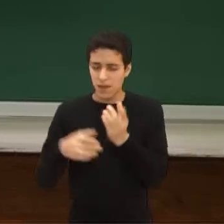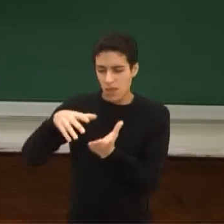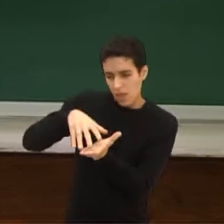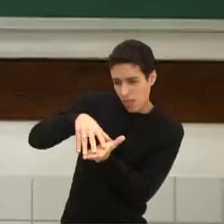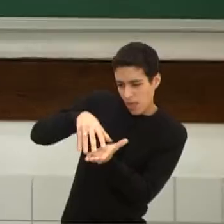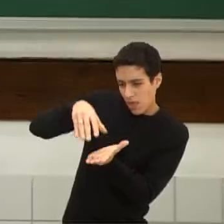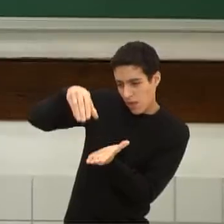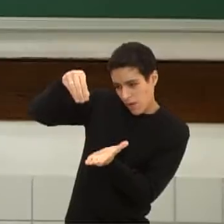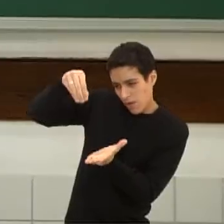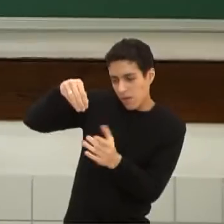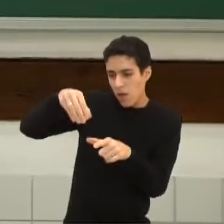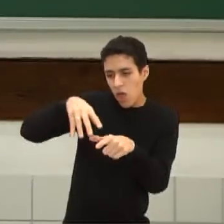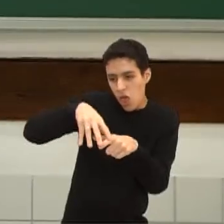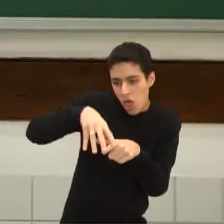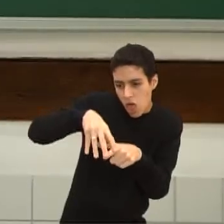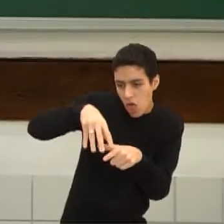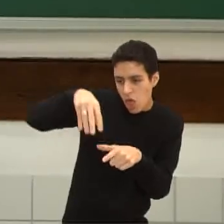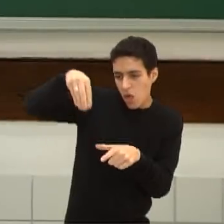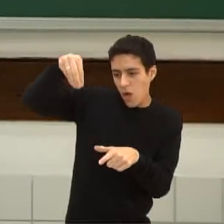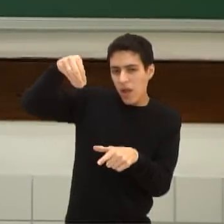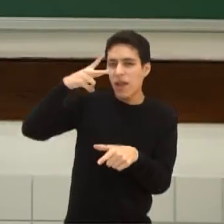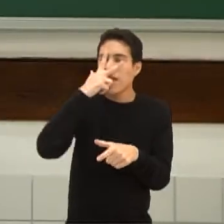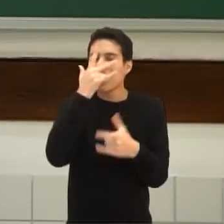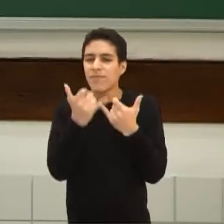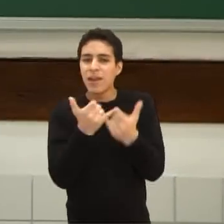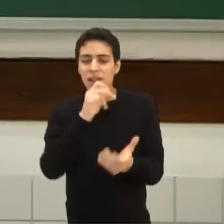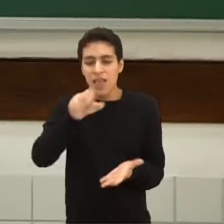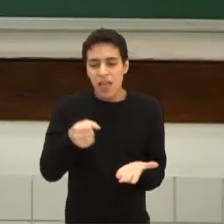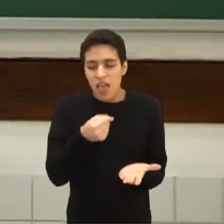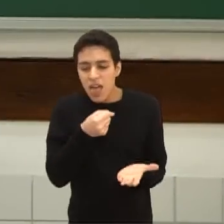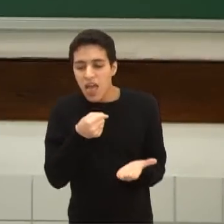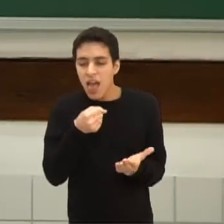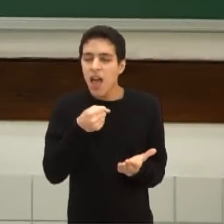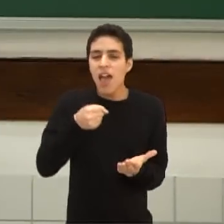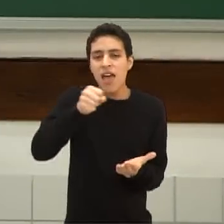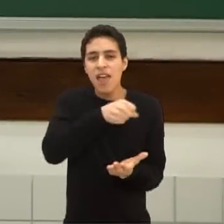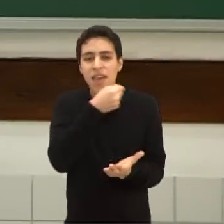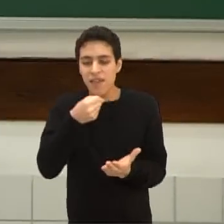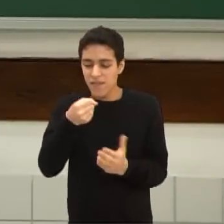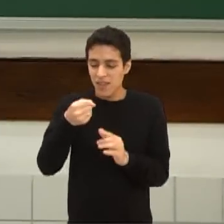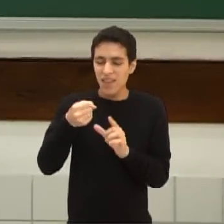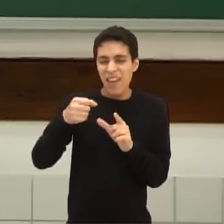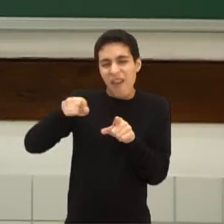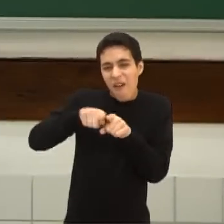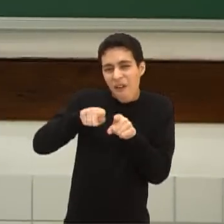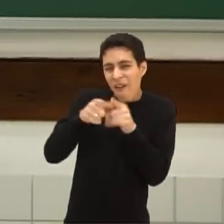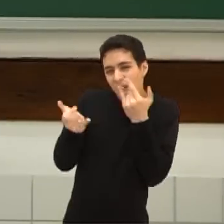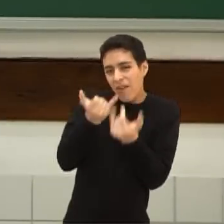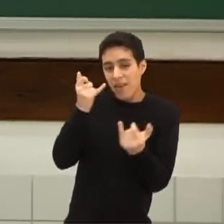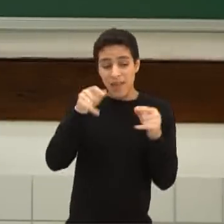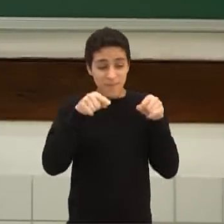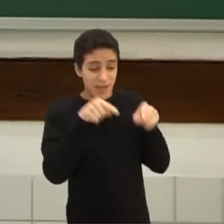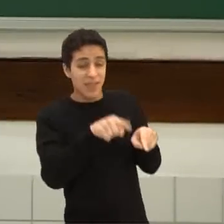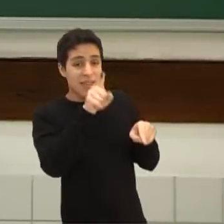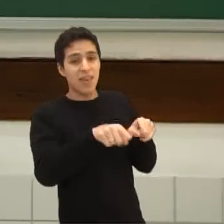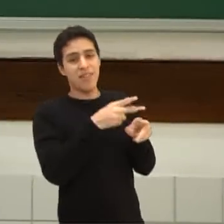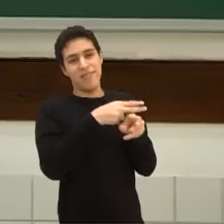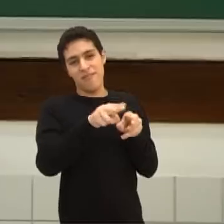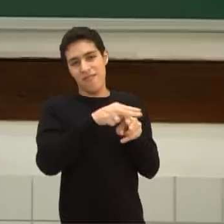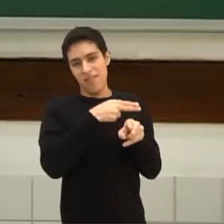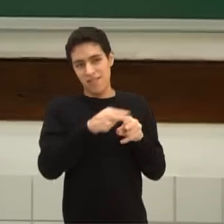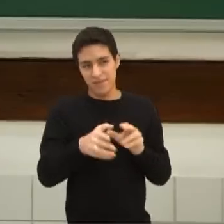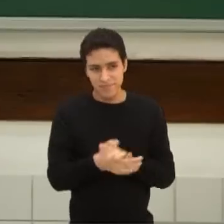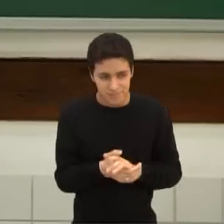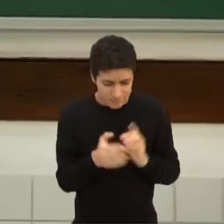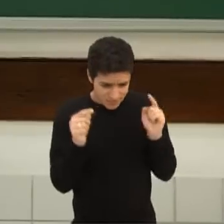lembrar igual a casquinha de sorvete. É exatamente um cone, só que ali é de chocolate. Aqui, qual